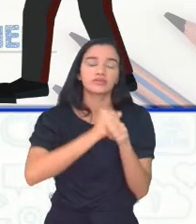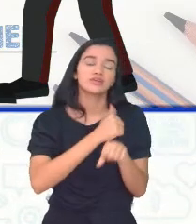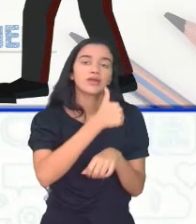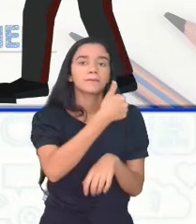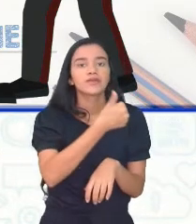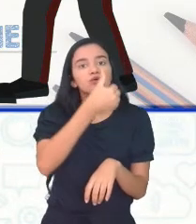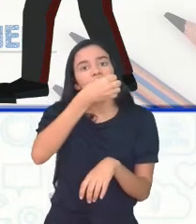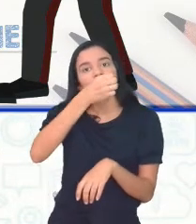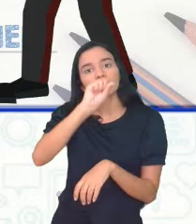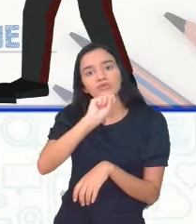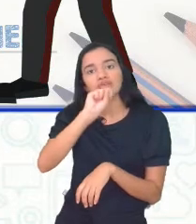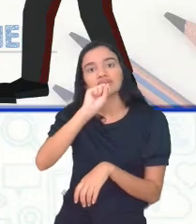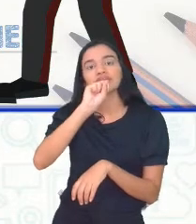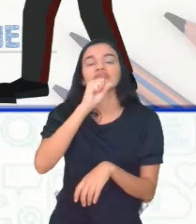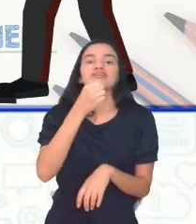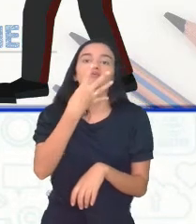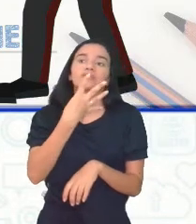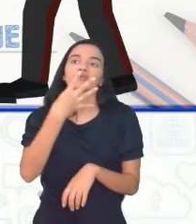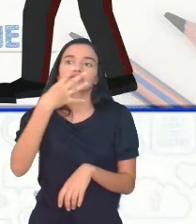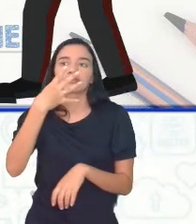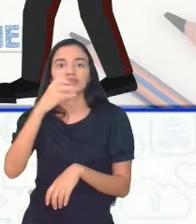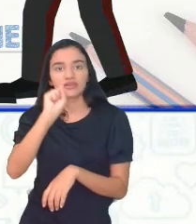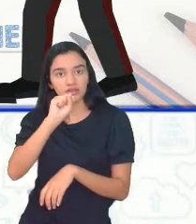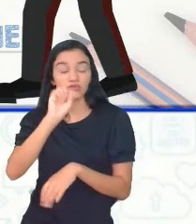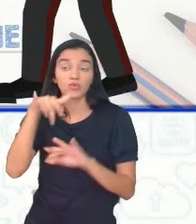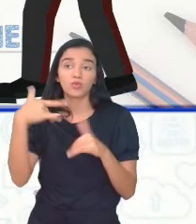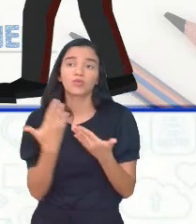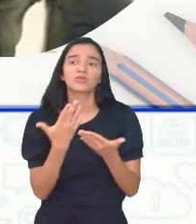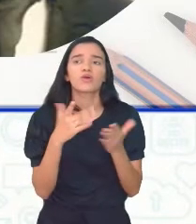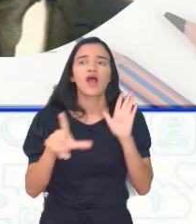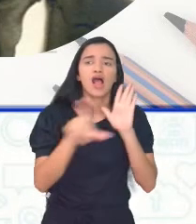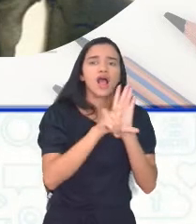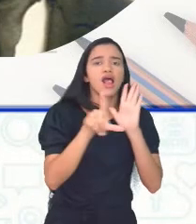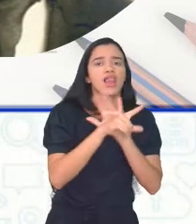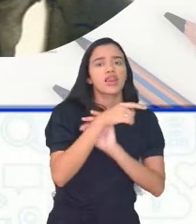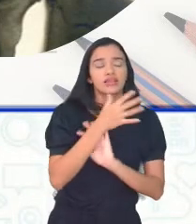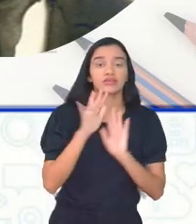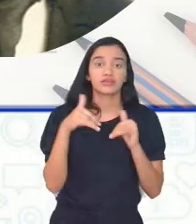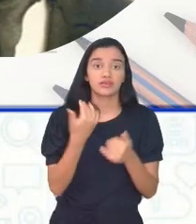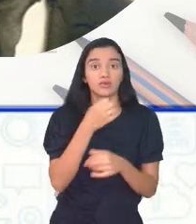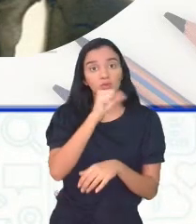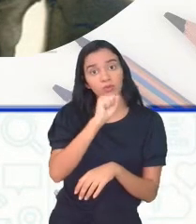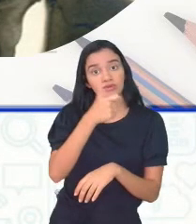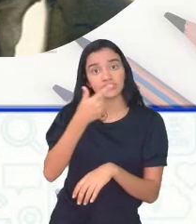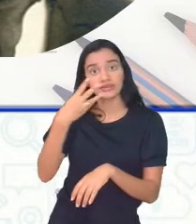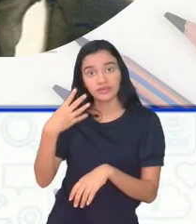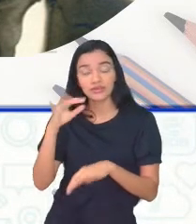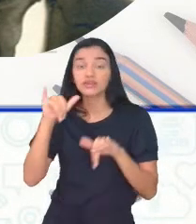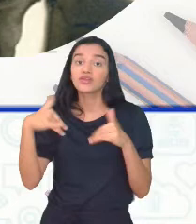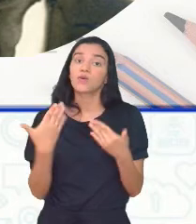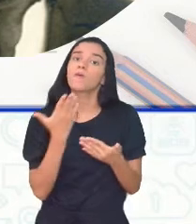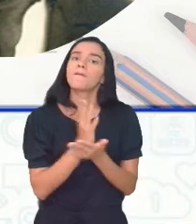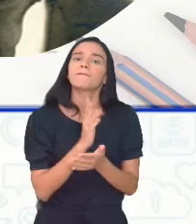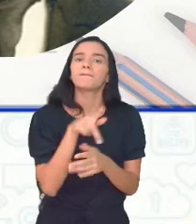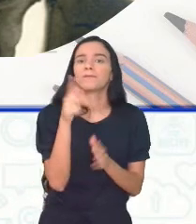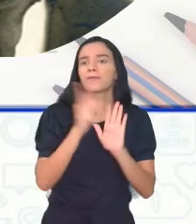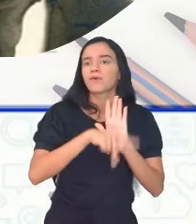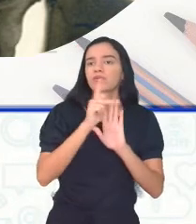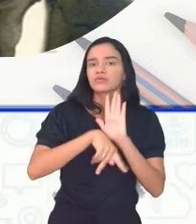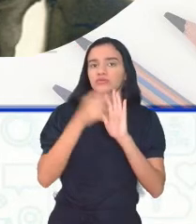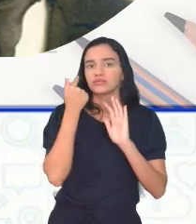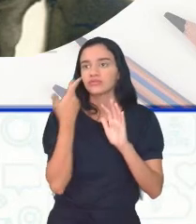uma lei provincial, né? A lei provincial 213. Então, nesse sentido, né, o projeto foi aqui, ó, do